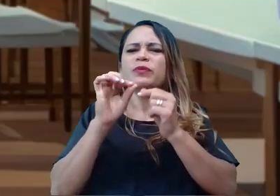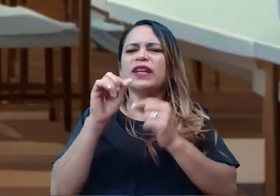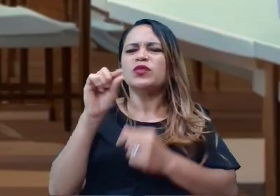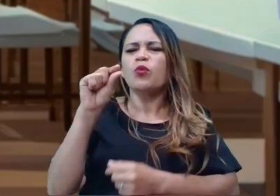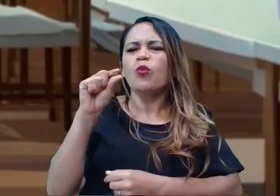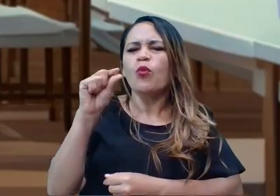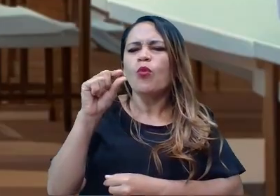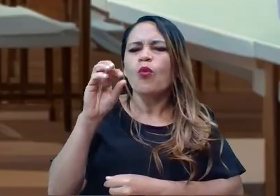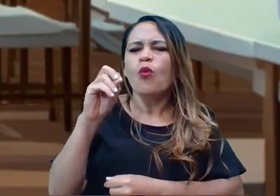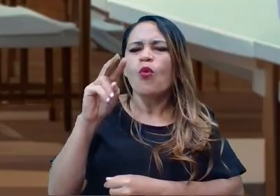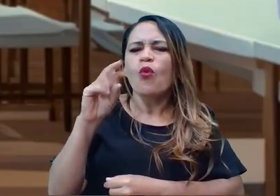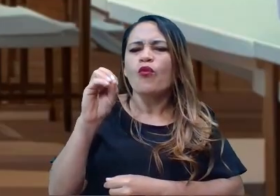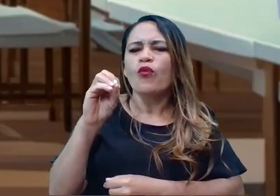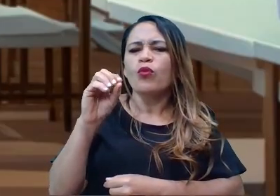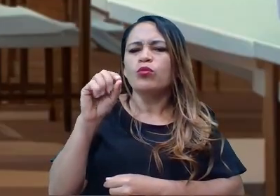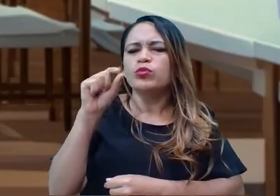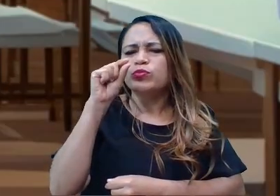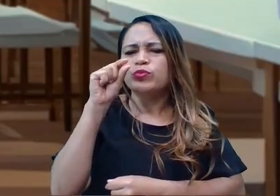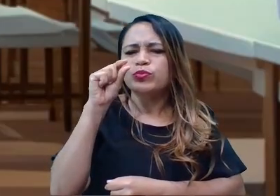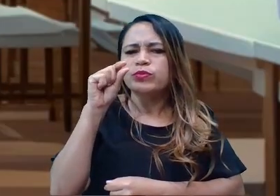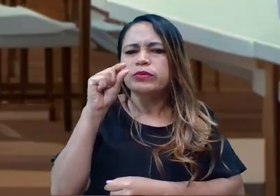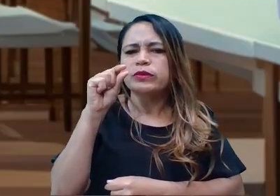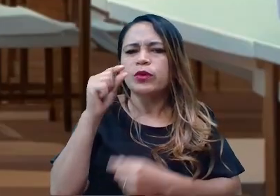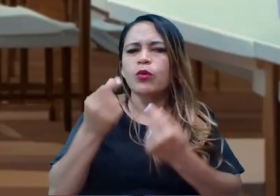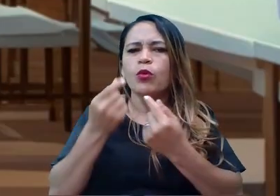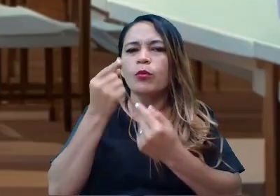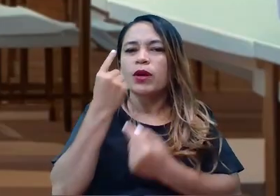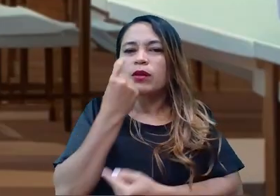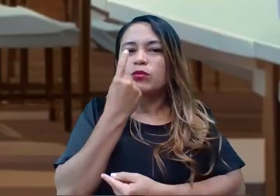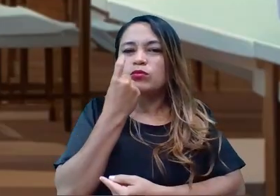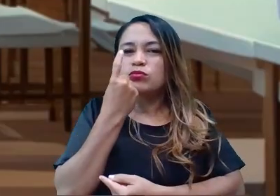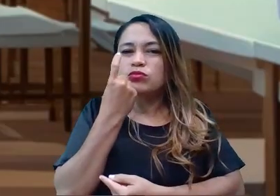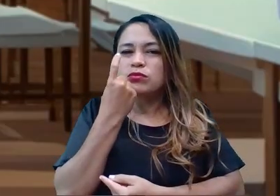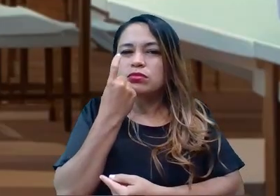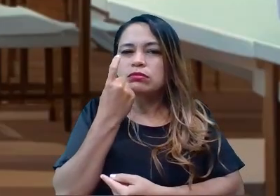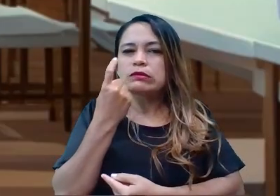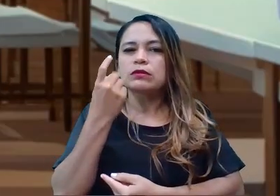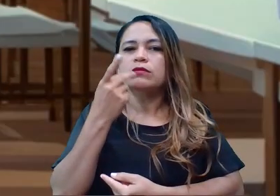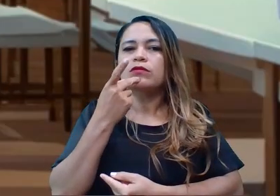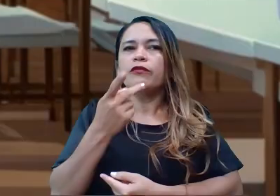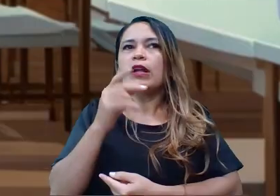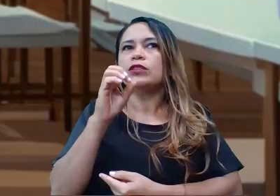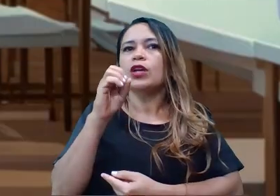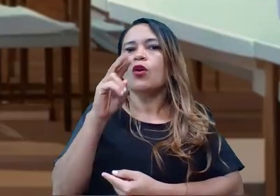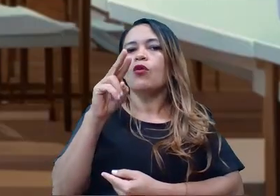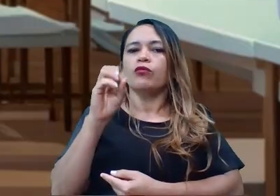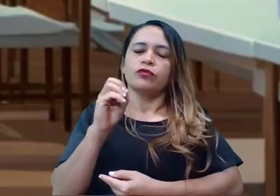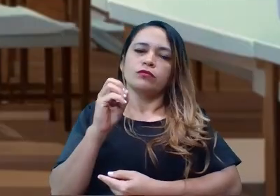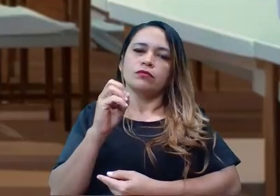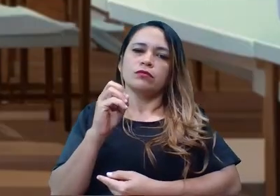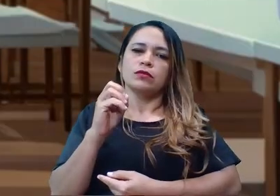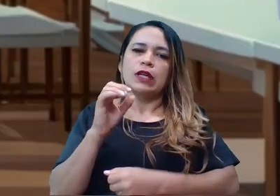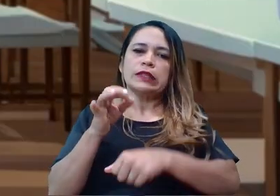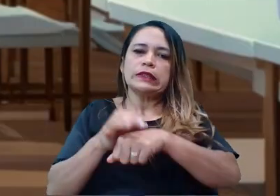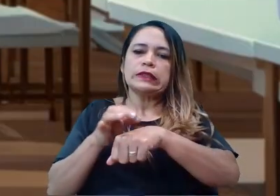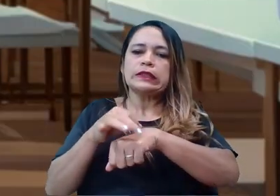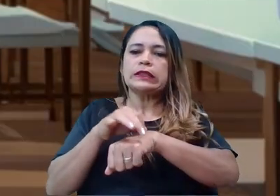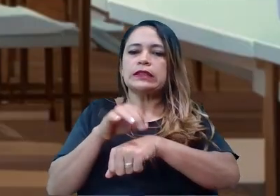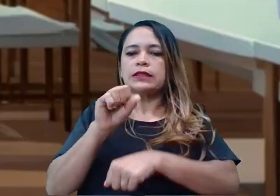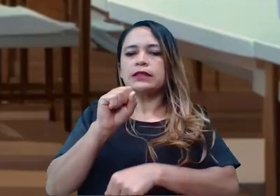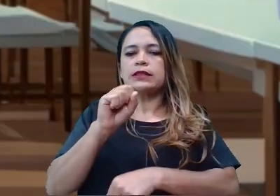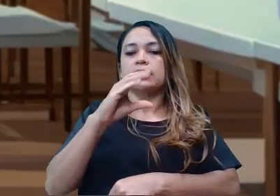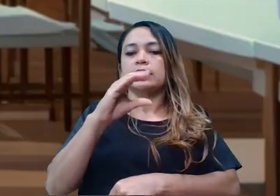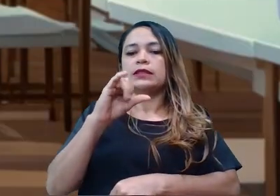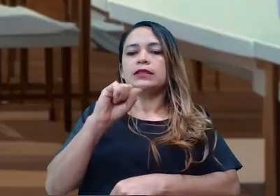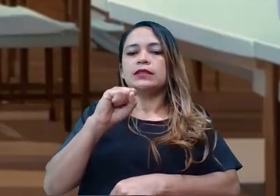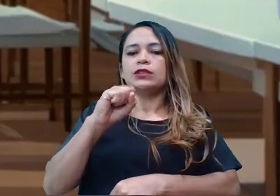pensa assim, um ovo do protozoário. Mas como o protozoário ele é unicelular, eu não posso falar em ovo, então a gente chama de quê? De cisto. Então, se eu